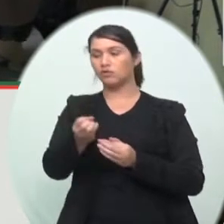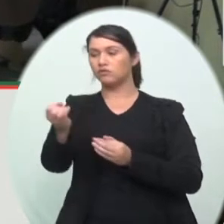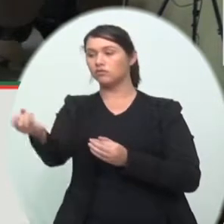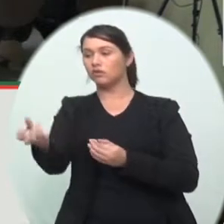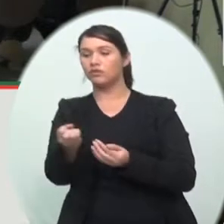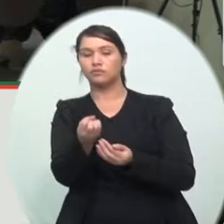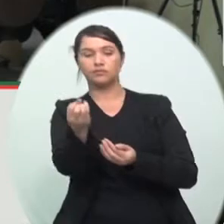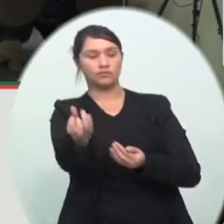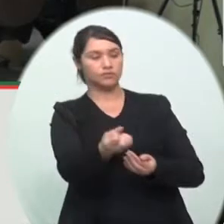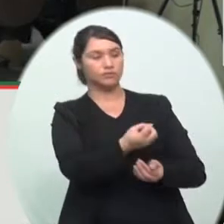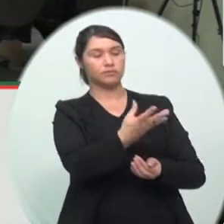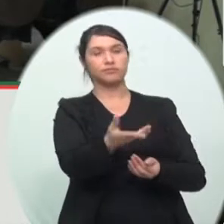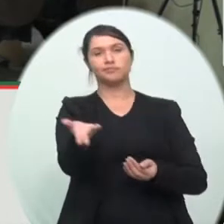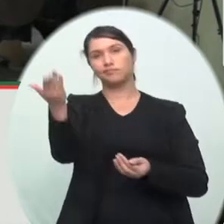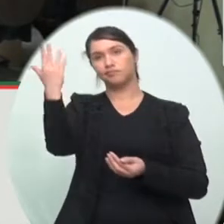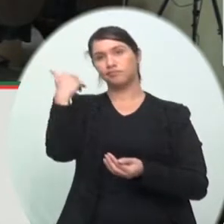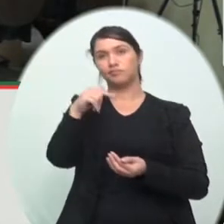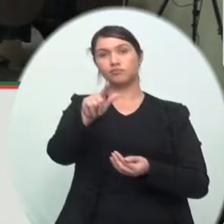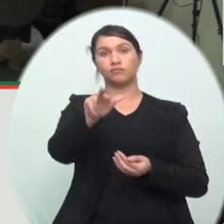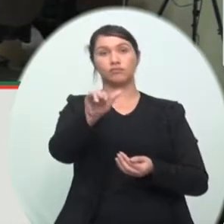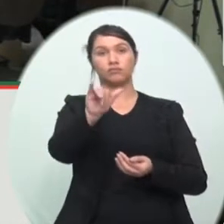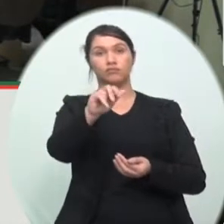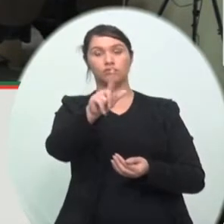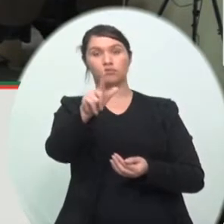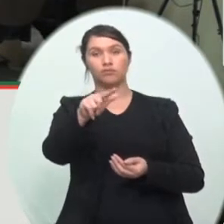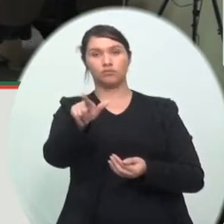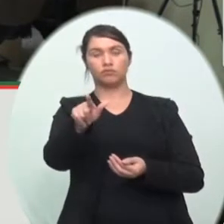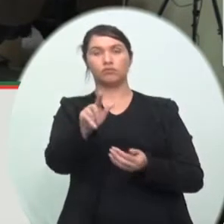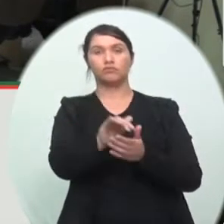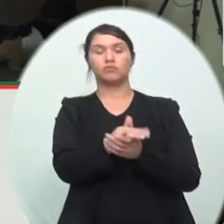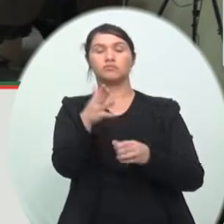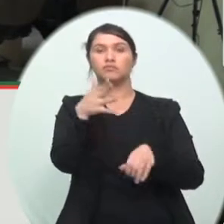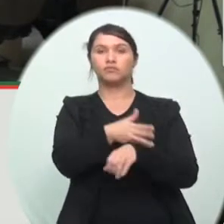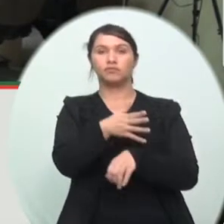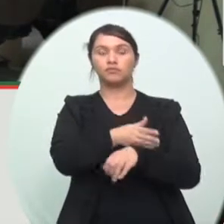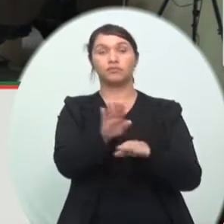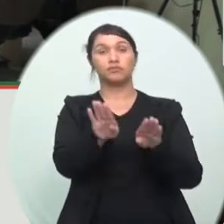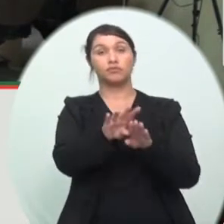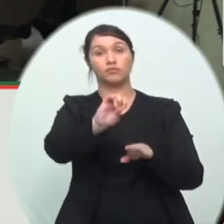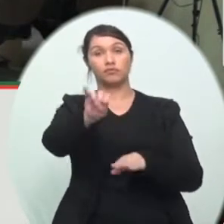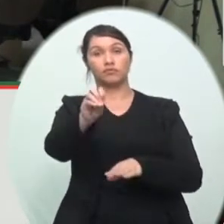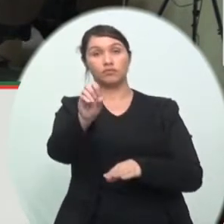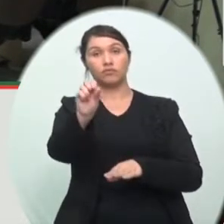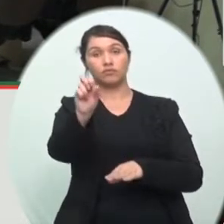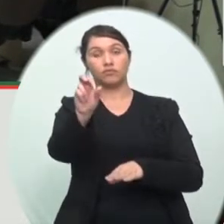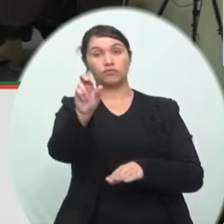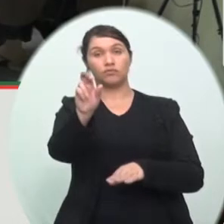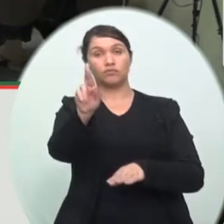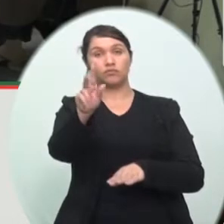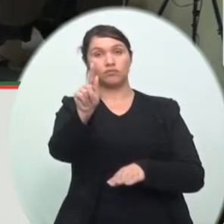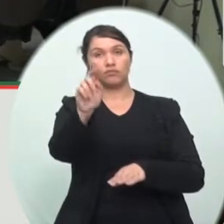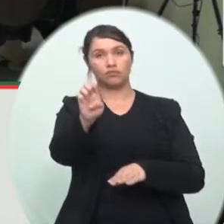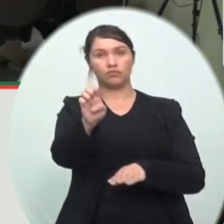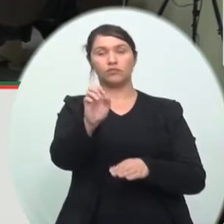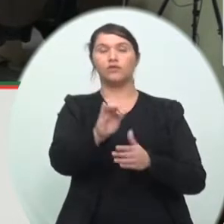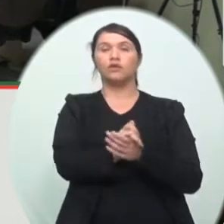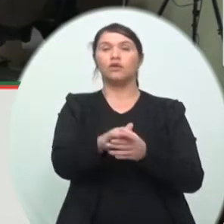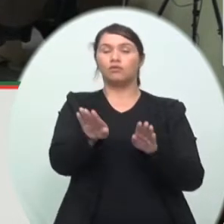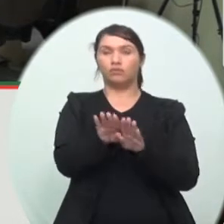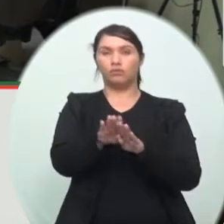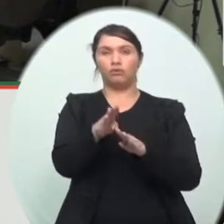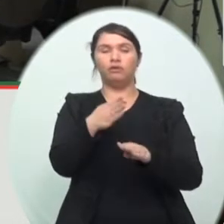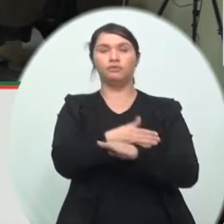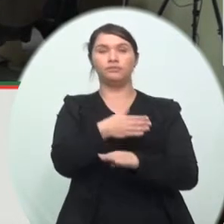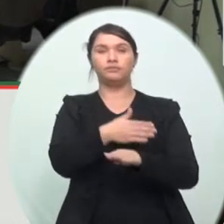Fanuel Luiz Carlos Gonçalves e Jorge Manuel de Souza, o amado, que é conhecido como seu Jorge,